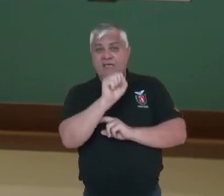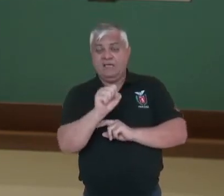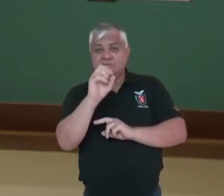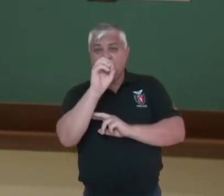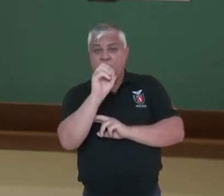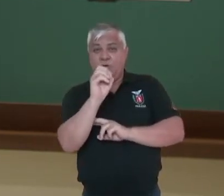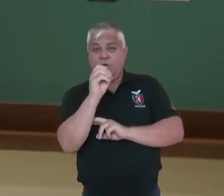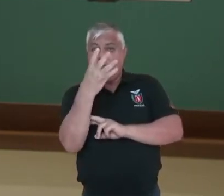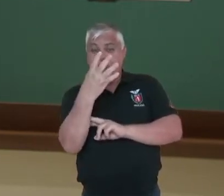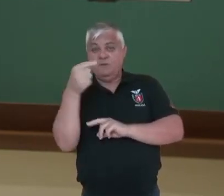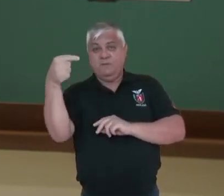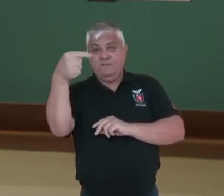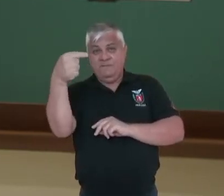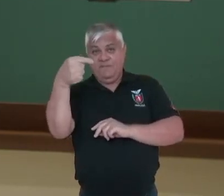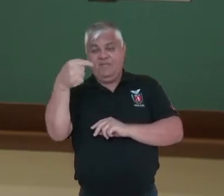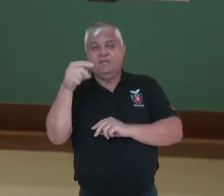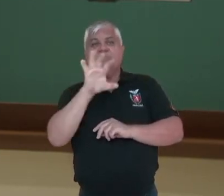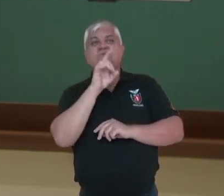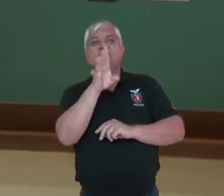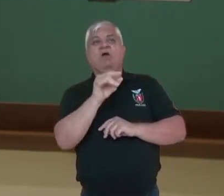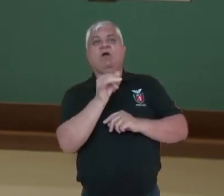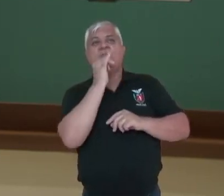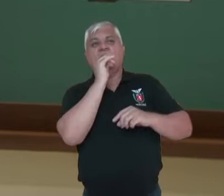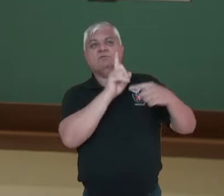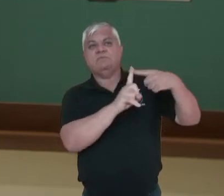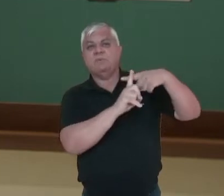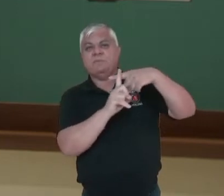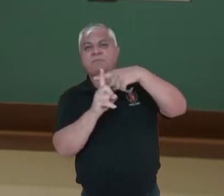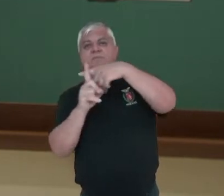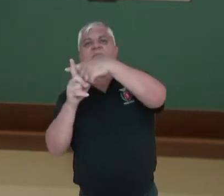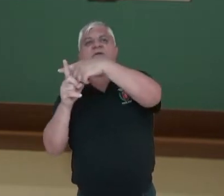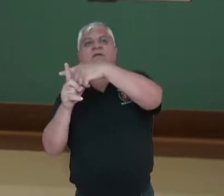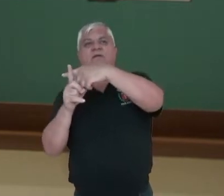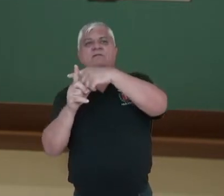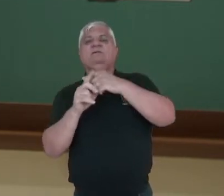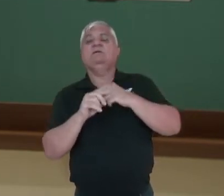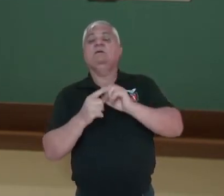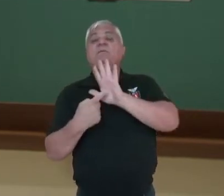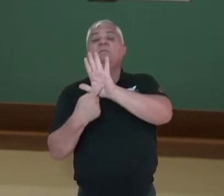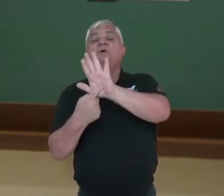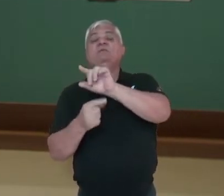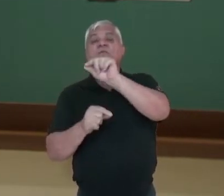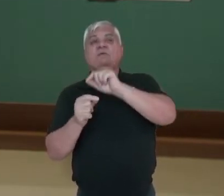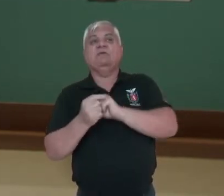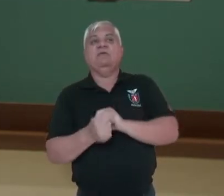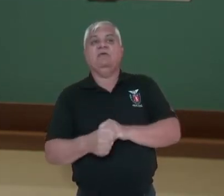HSO4-, e aí a gente fica então com a reação de ionização total, mostrando aqui,